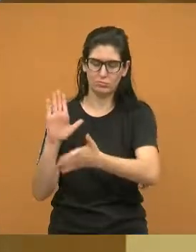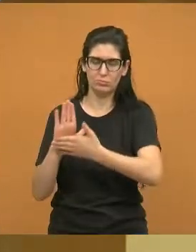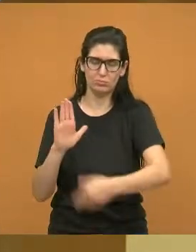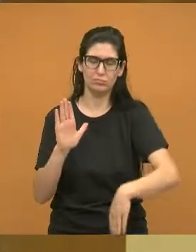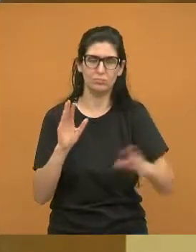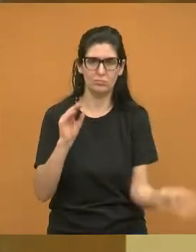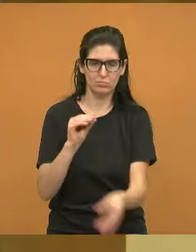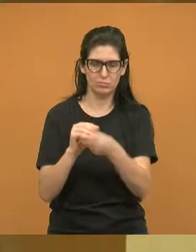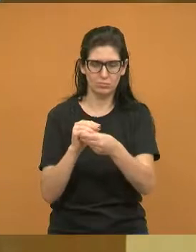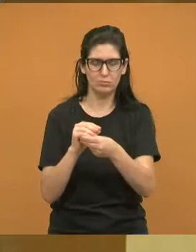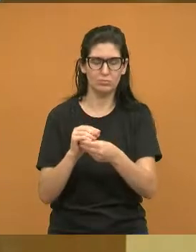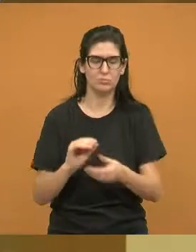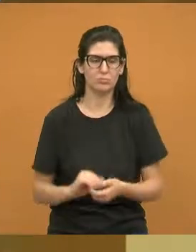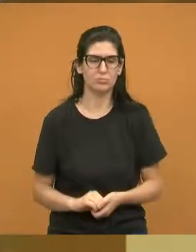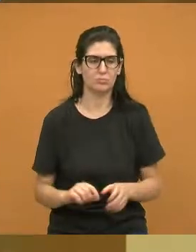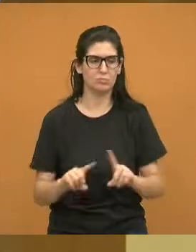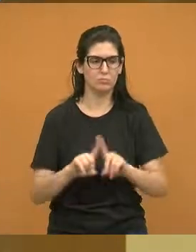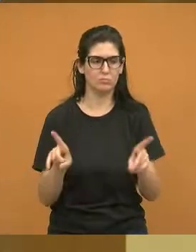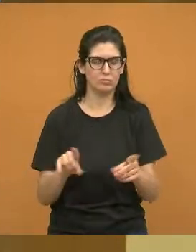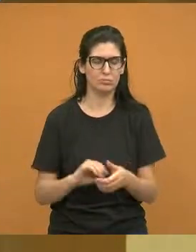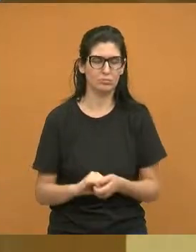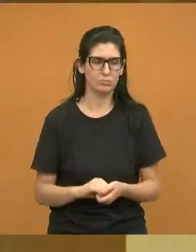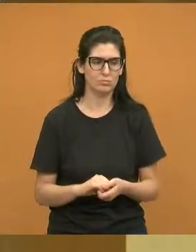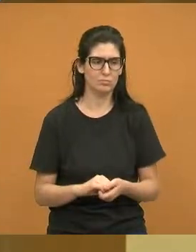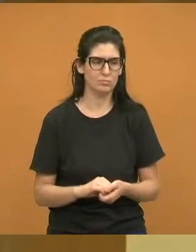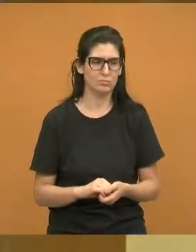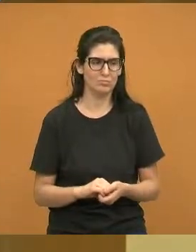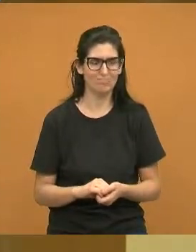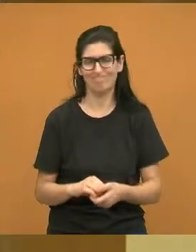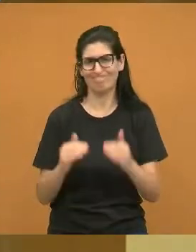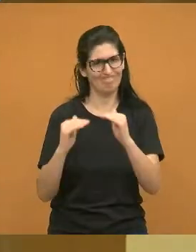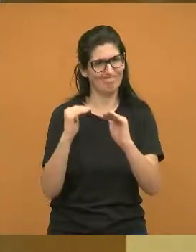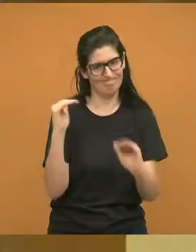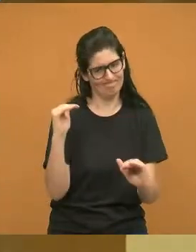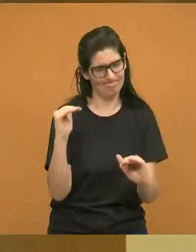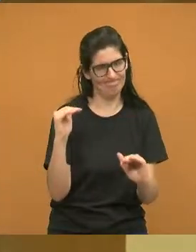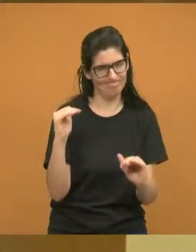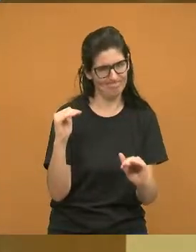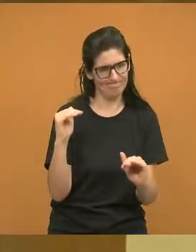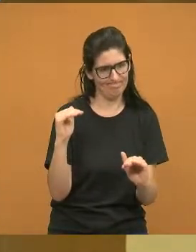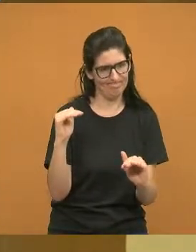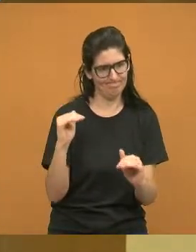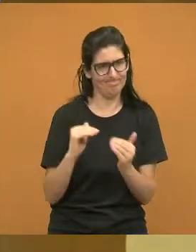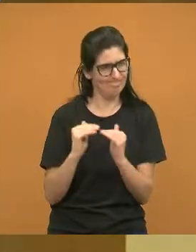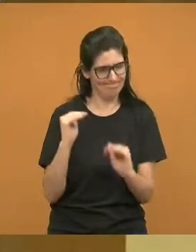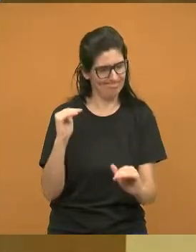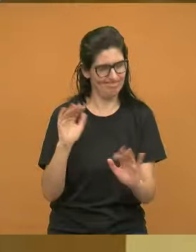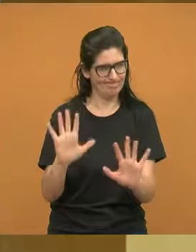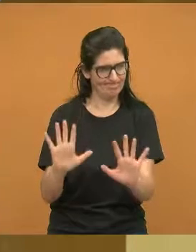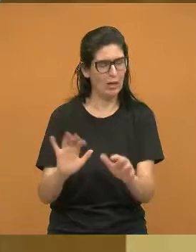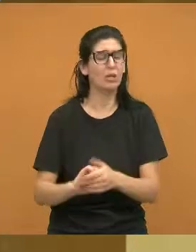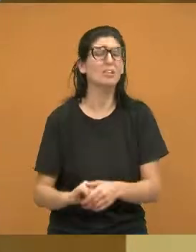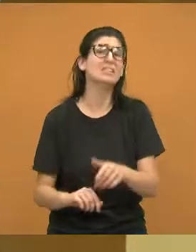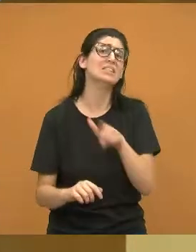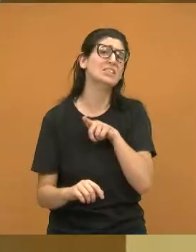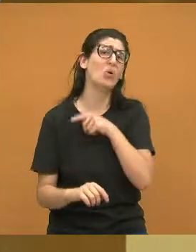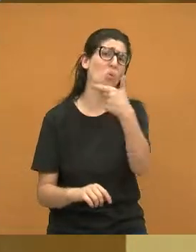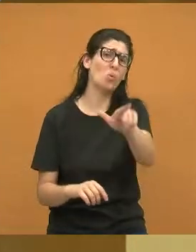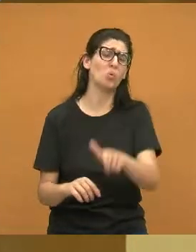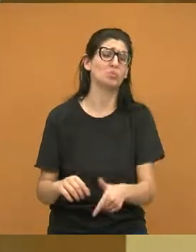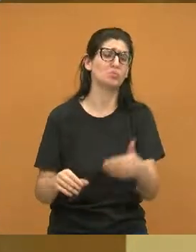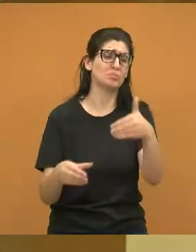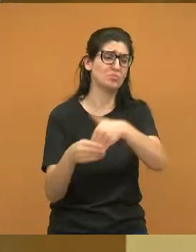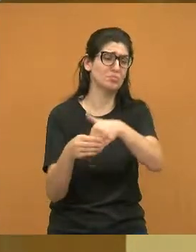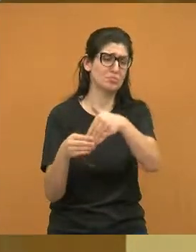essa emenda, mas eu quero aqui pedir a rejeição, vereadora Lucimar, porque eu também tenho um outro projeto que não veio à